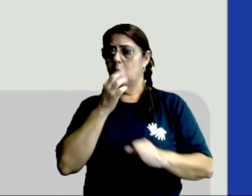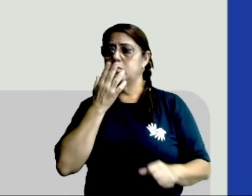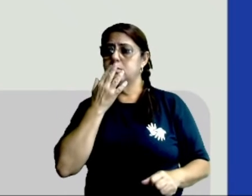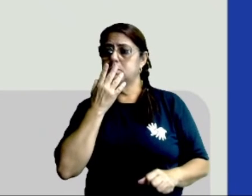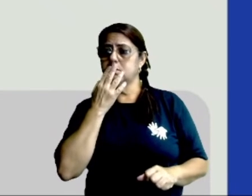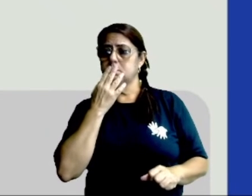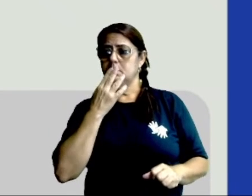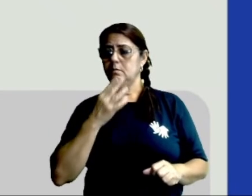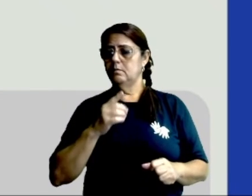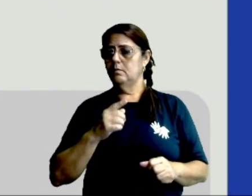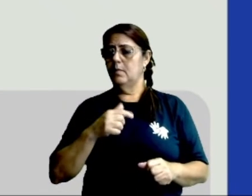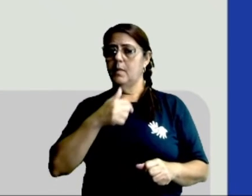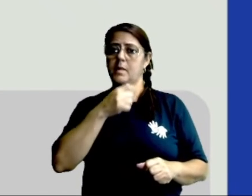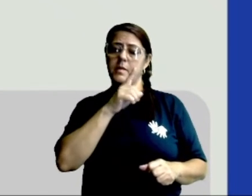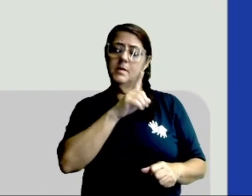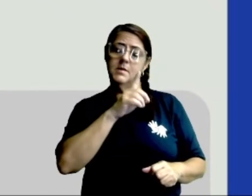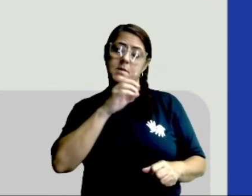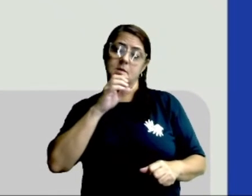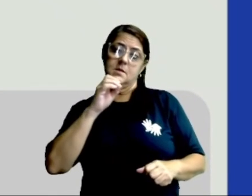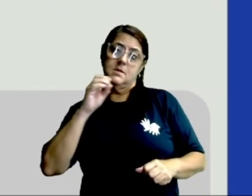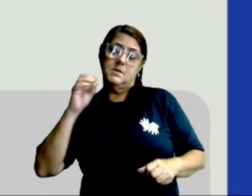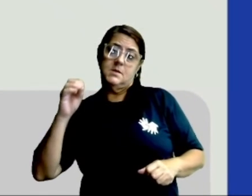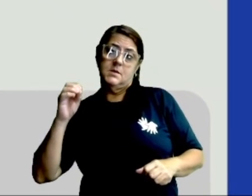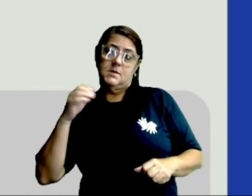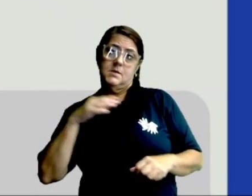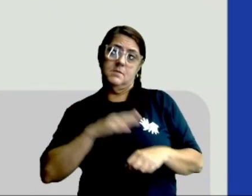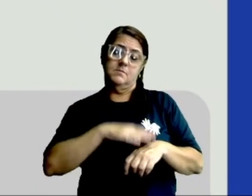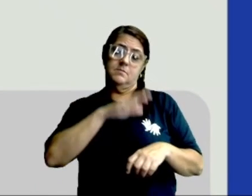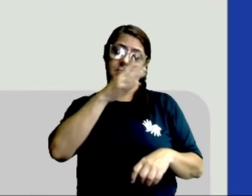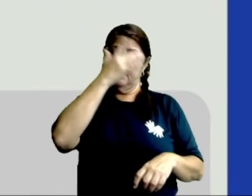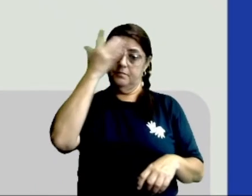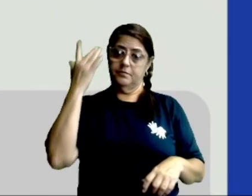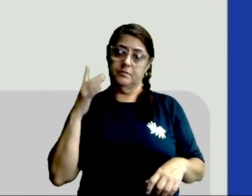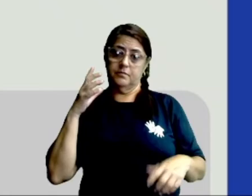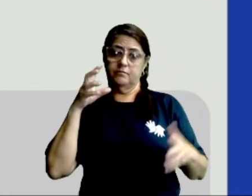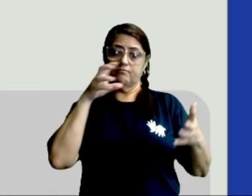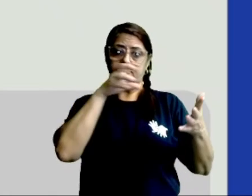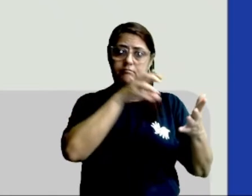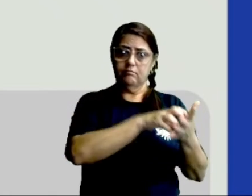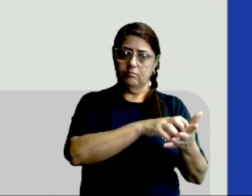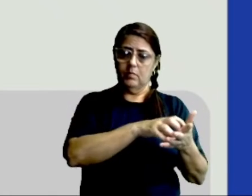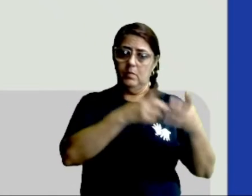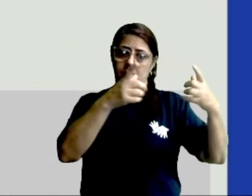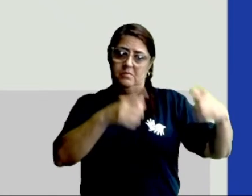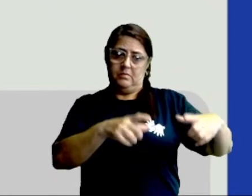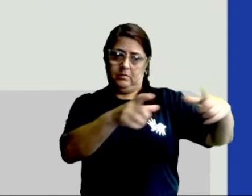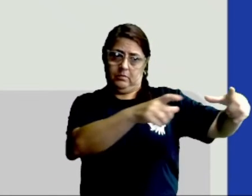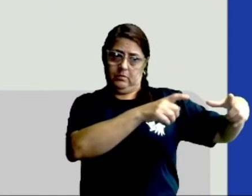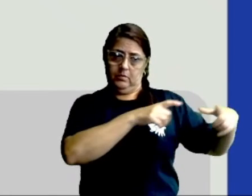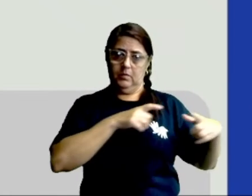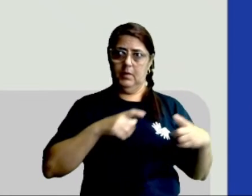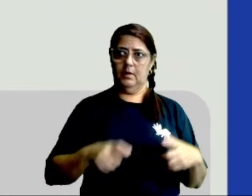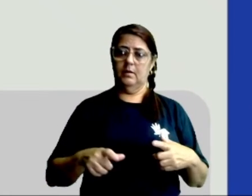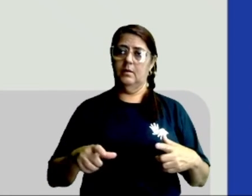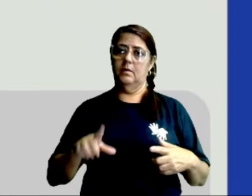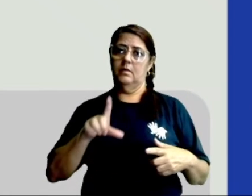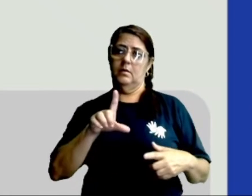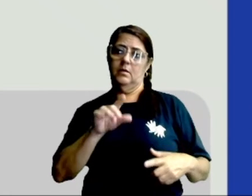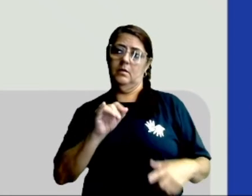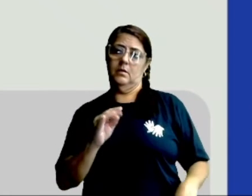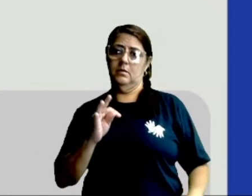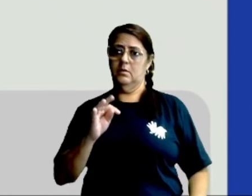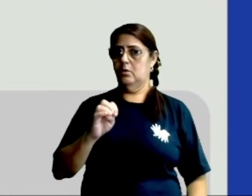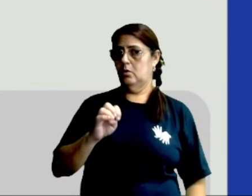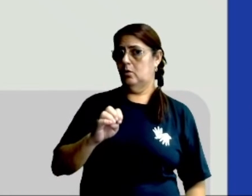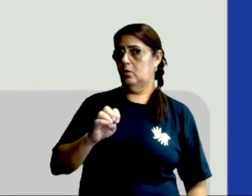100 habitantes por quilômetros quadrados, muitos localizados aqui em áreas costeiras, né, no litoral, por